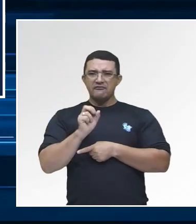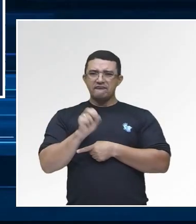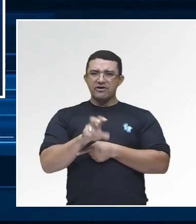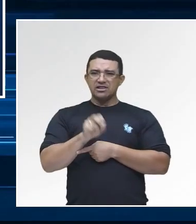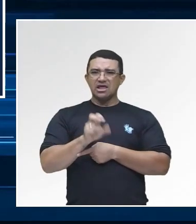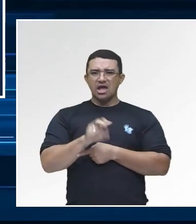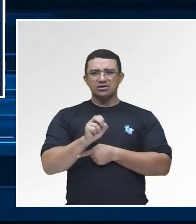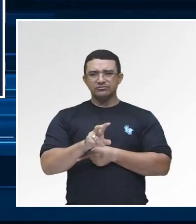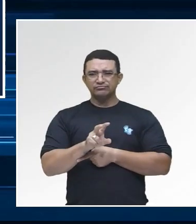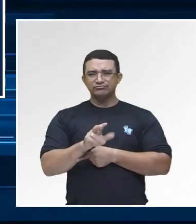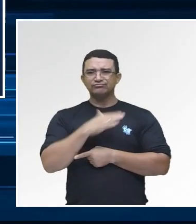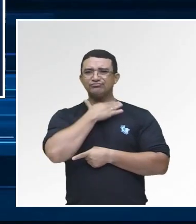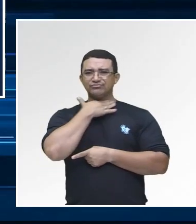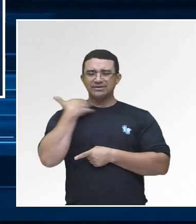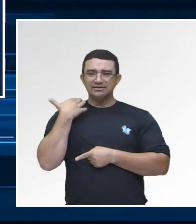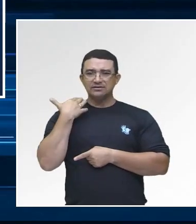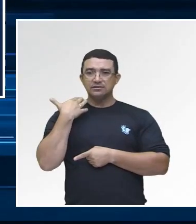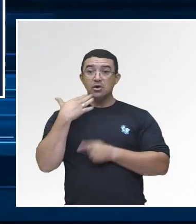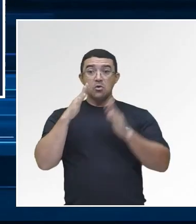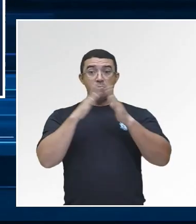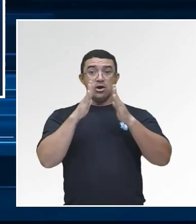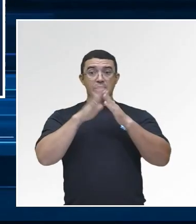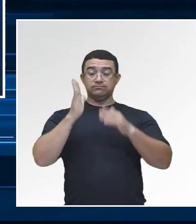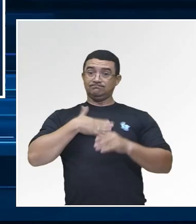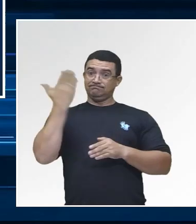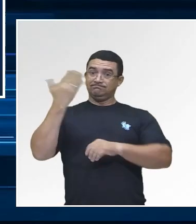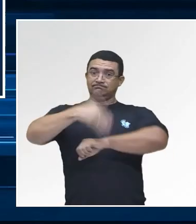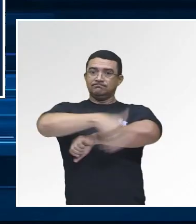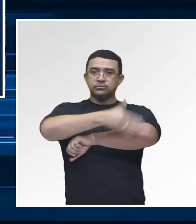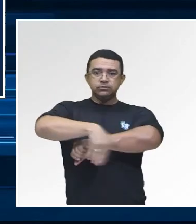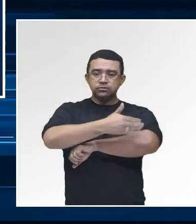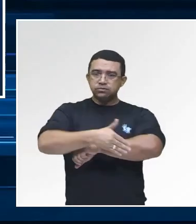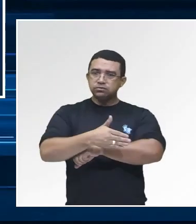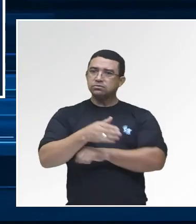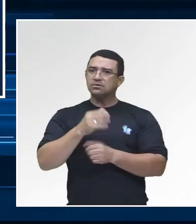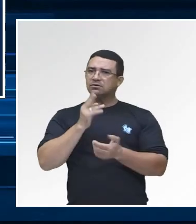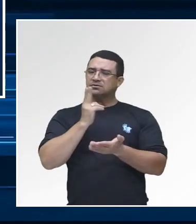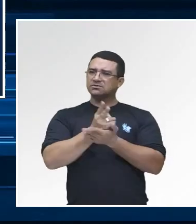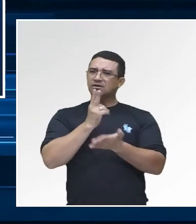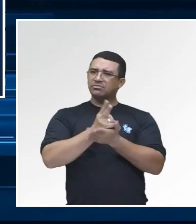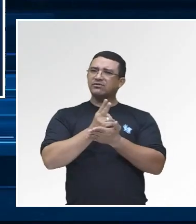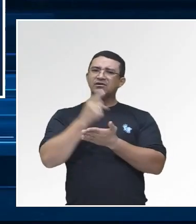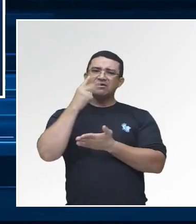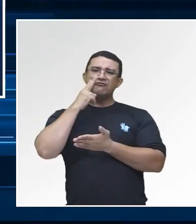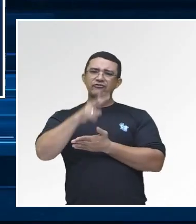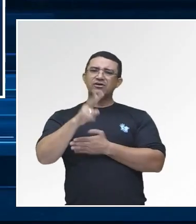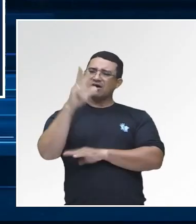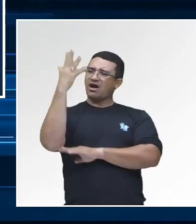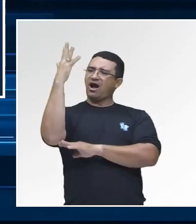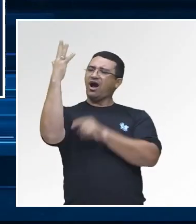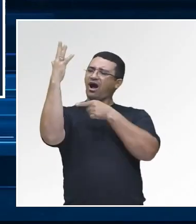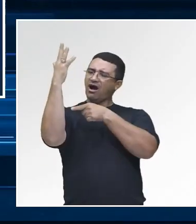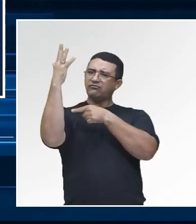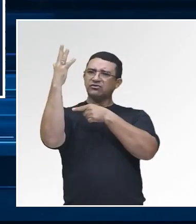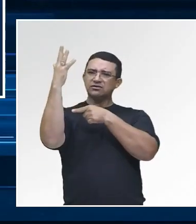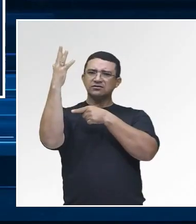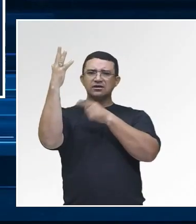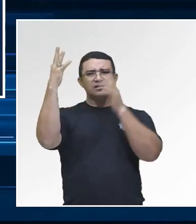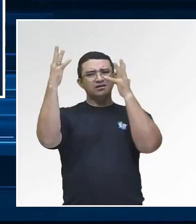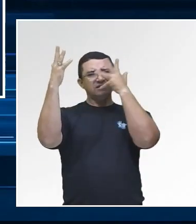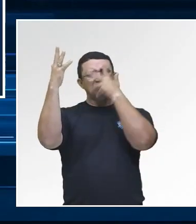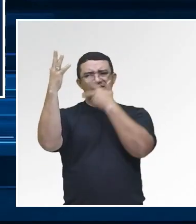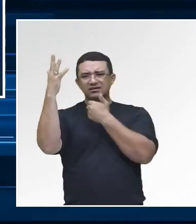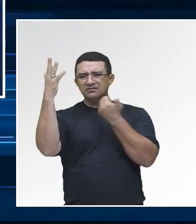Surpresos, nós, os moradores da rua, que tínhamos na árvore um verdadeiro símbolo, começamos a